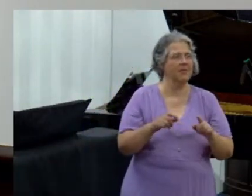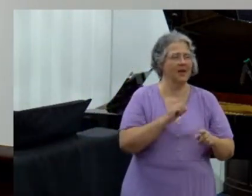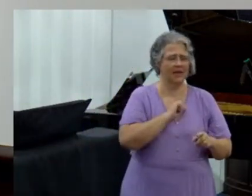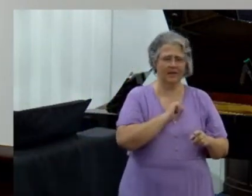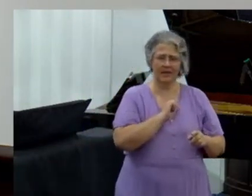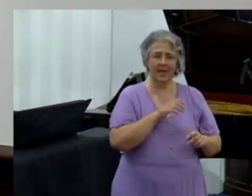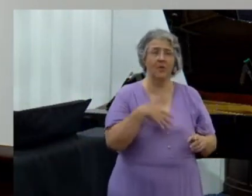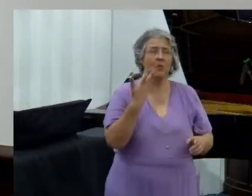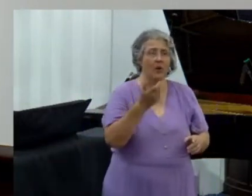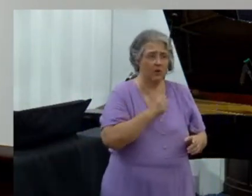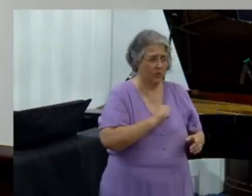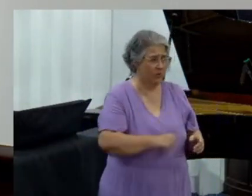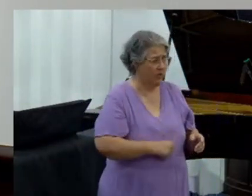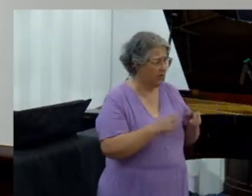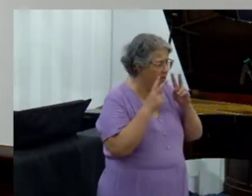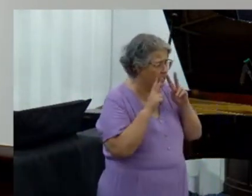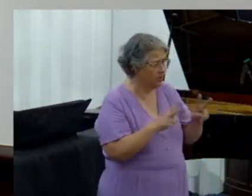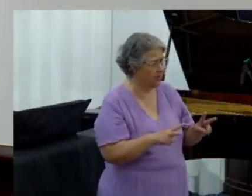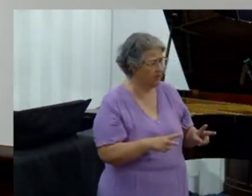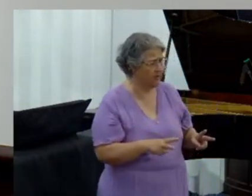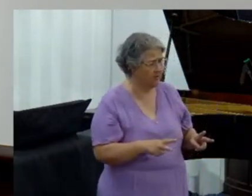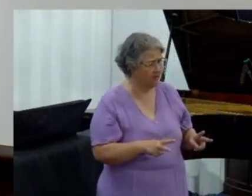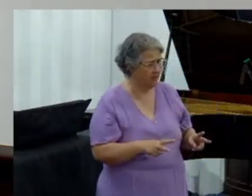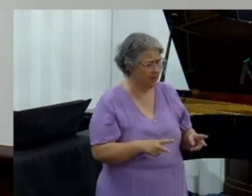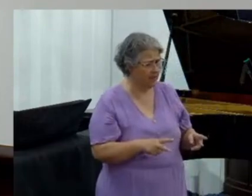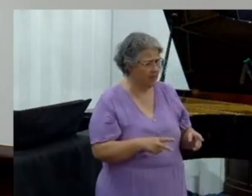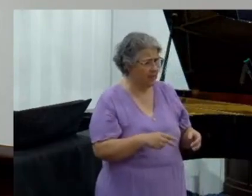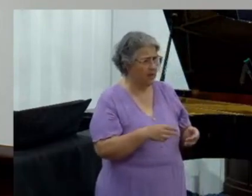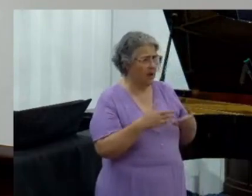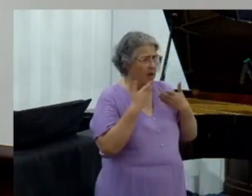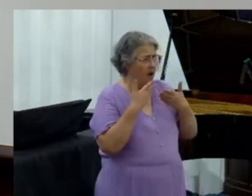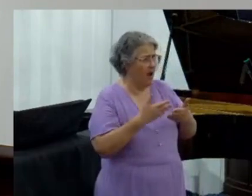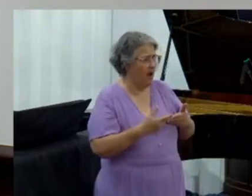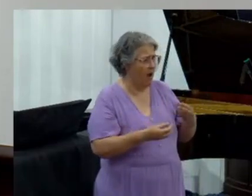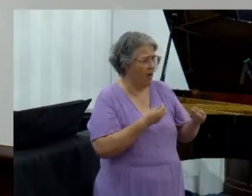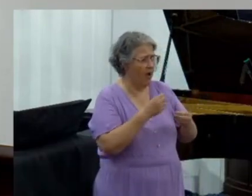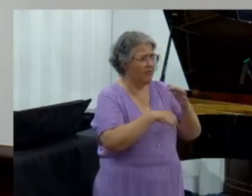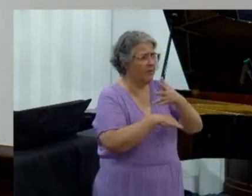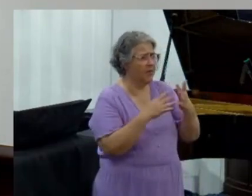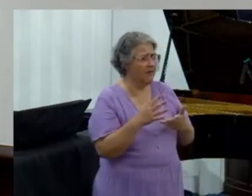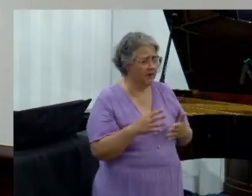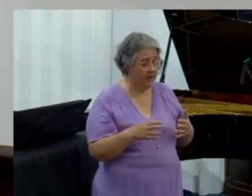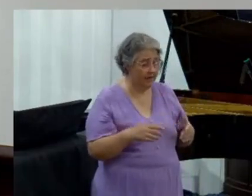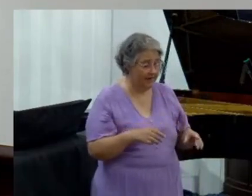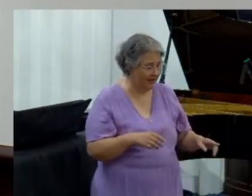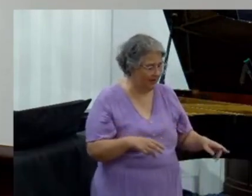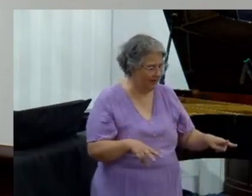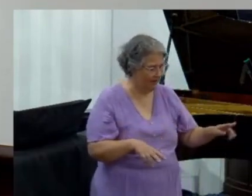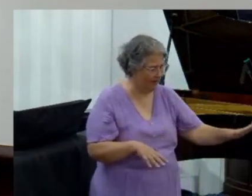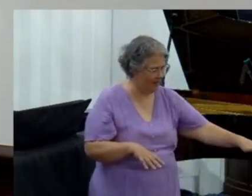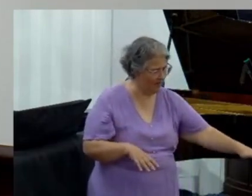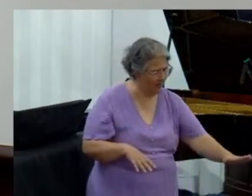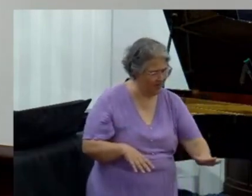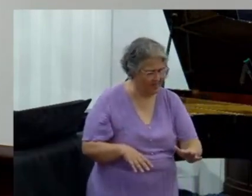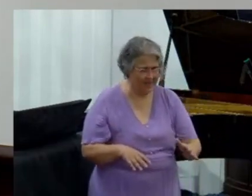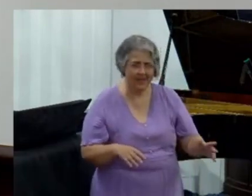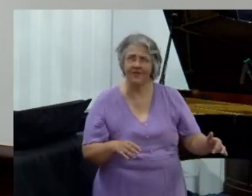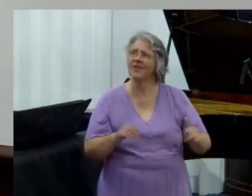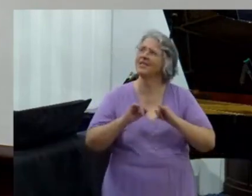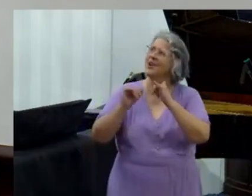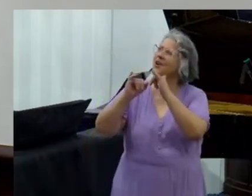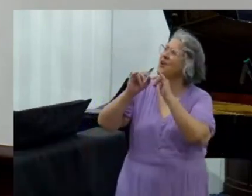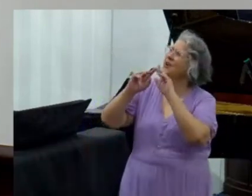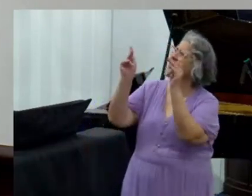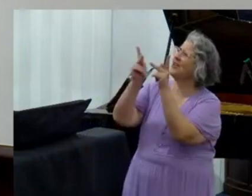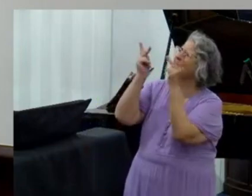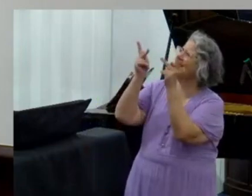que Jesus fazia e as crianças que gritavam no templo, Hosana ao filho de Davi, ficaram indignados e